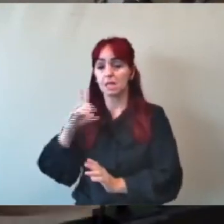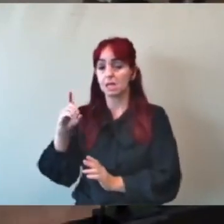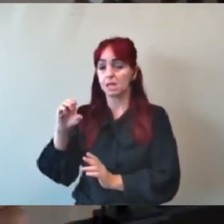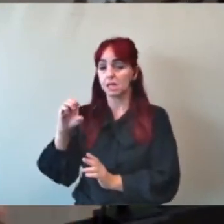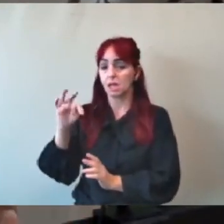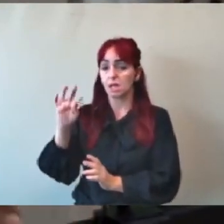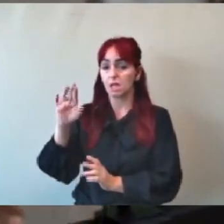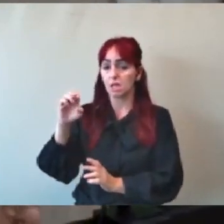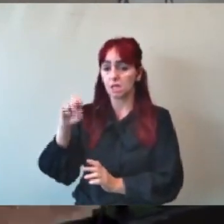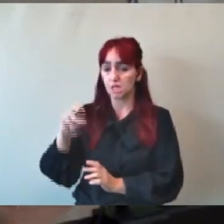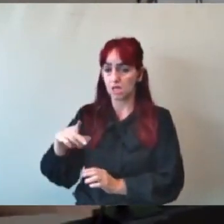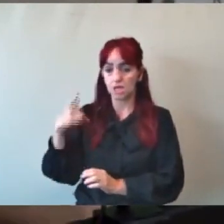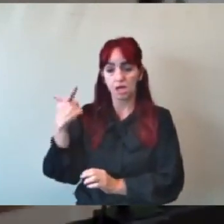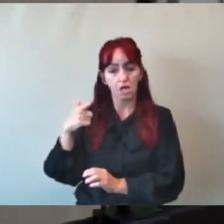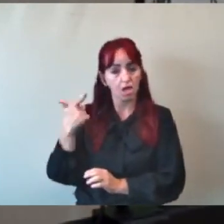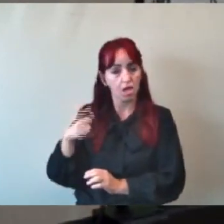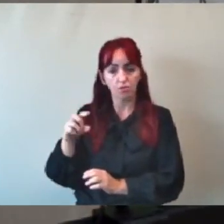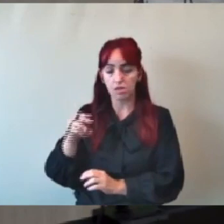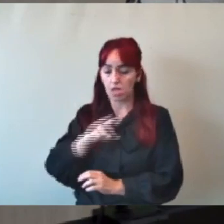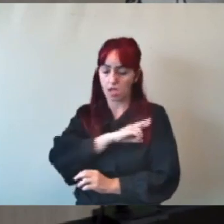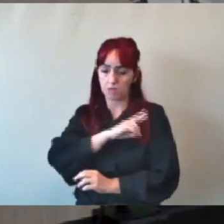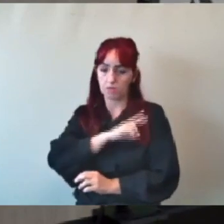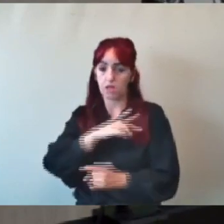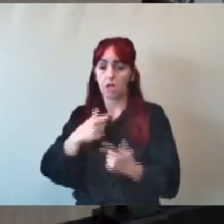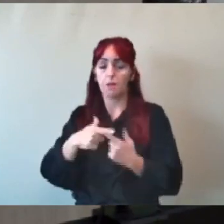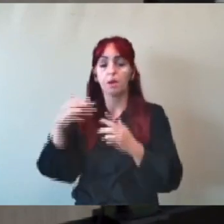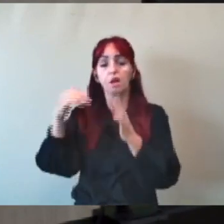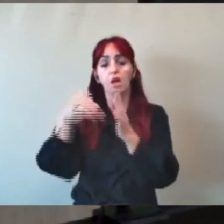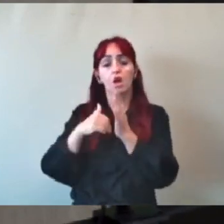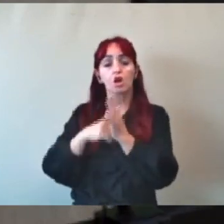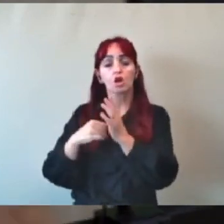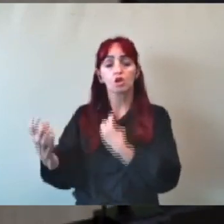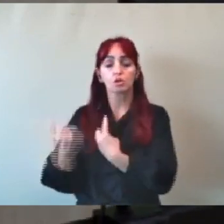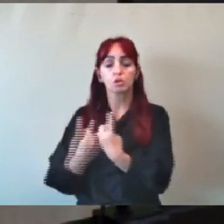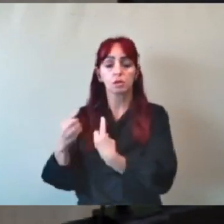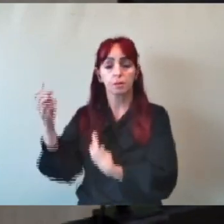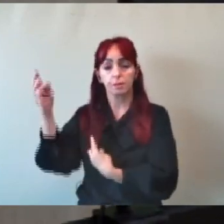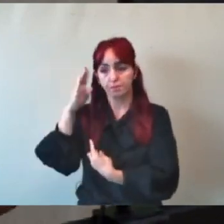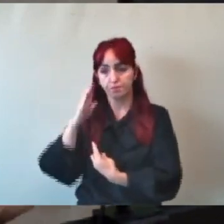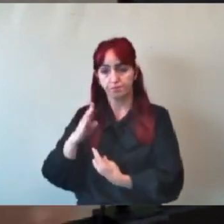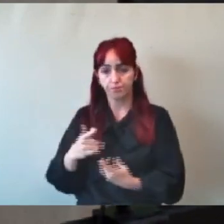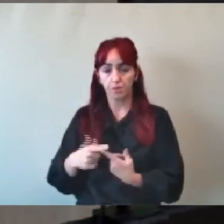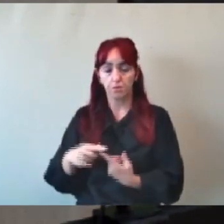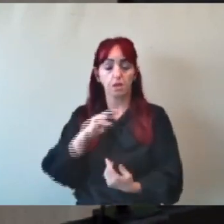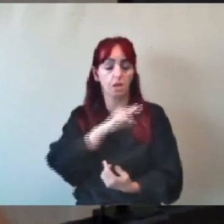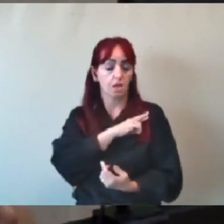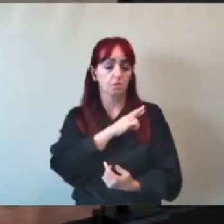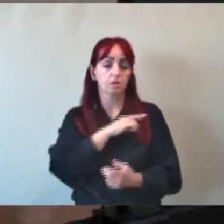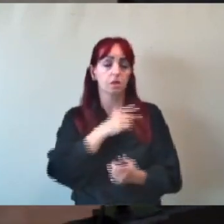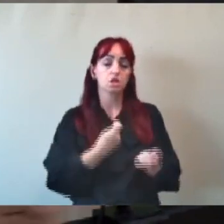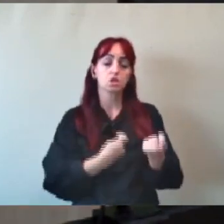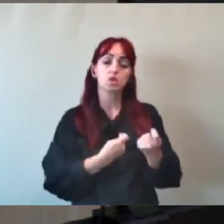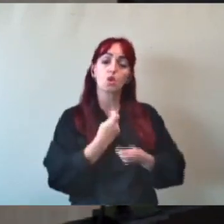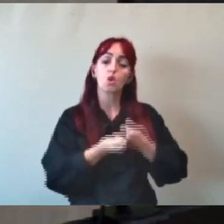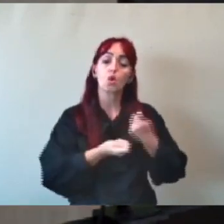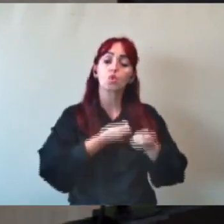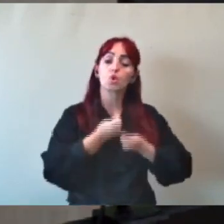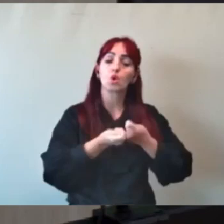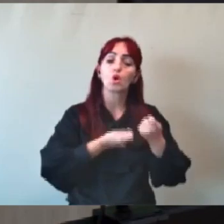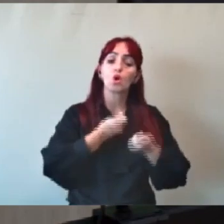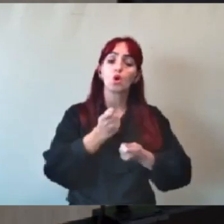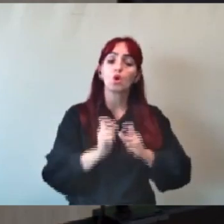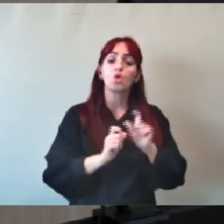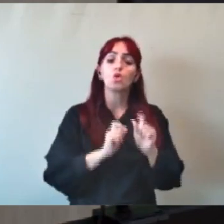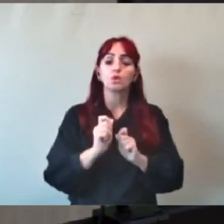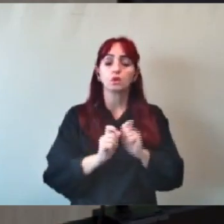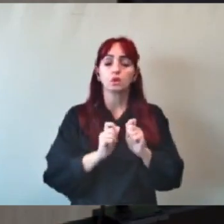gente trata para o Código de Trânsito Brasileiro. Essa responsabilidade do controle, da sinalização e do fluxo, ele é todo voltado